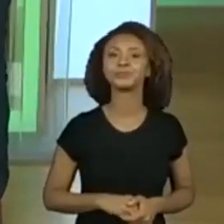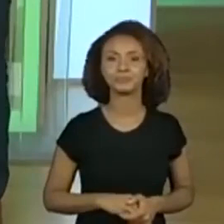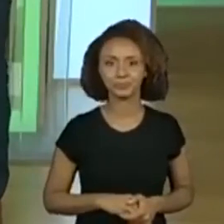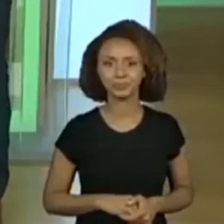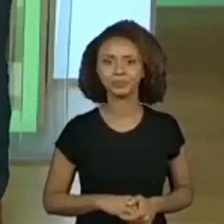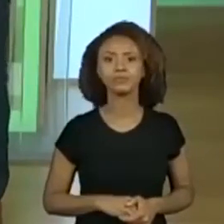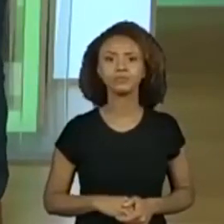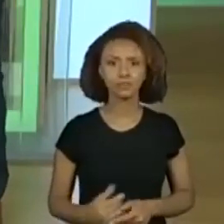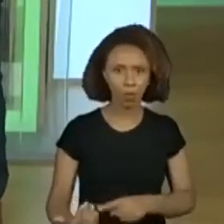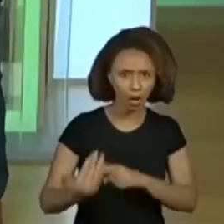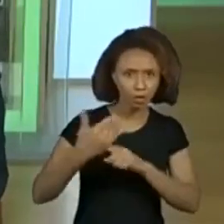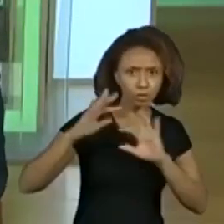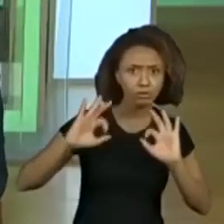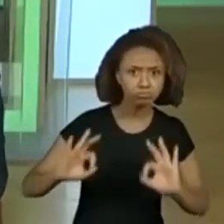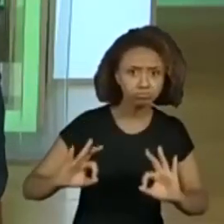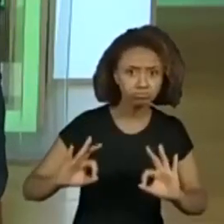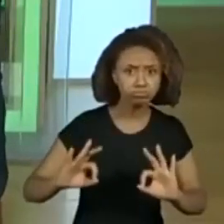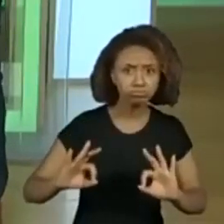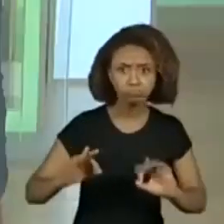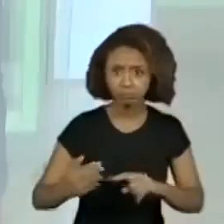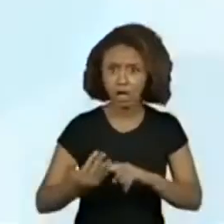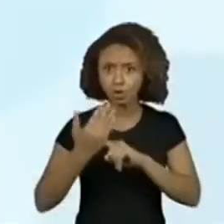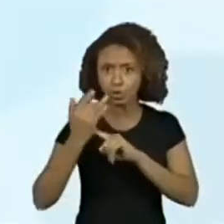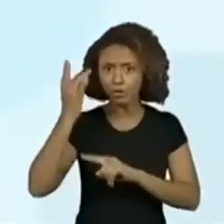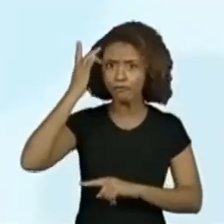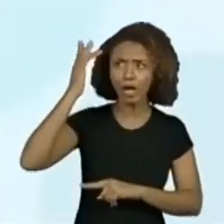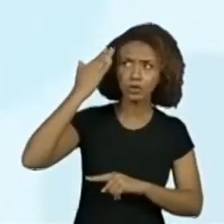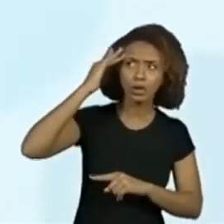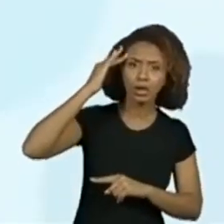o entendimento do que ocorreu sim eles